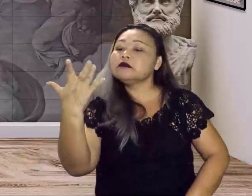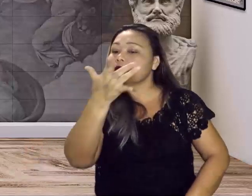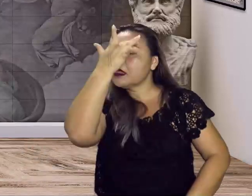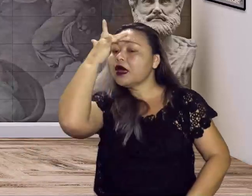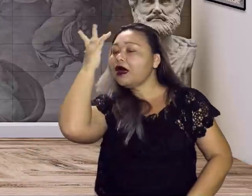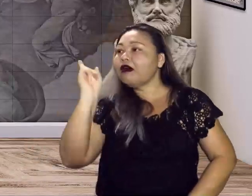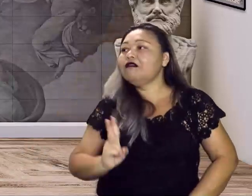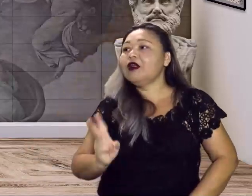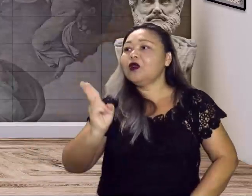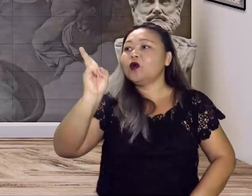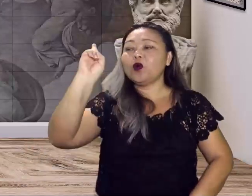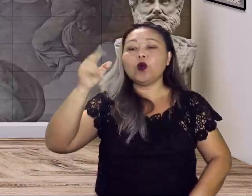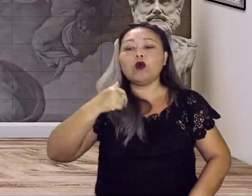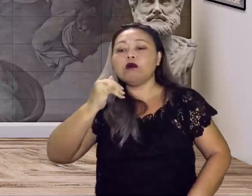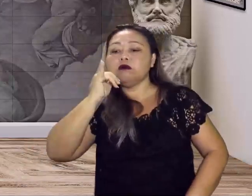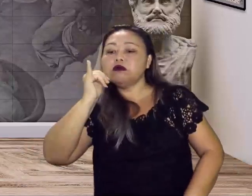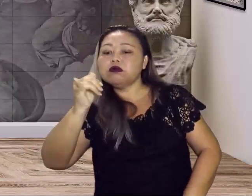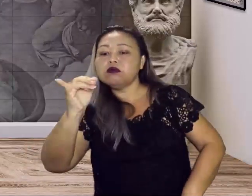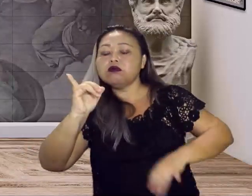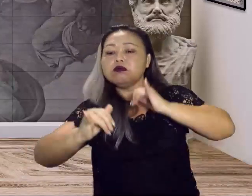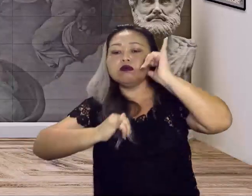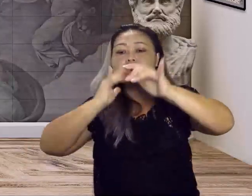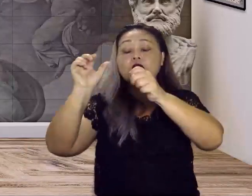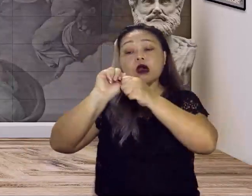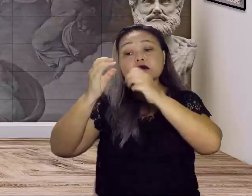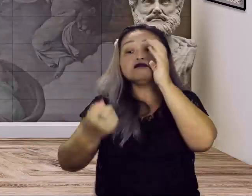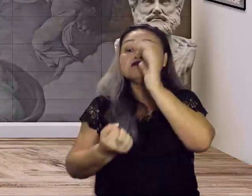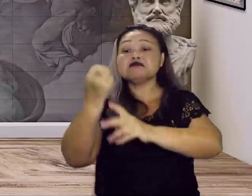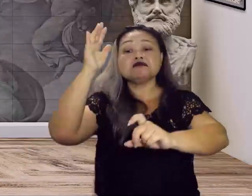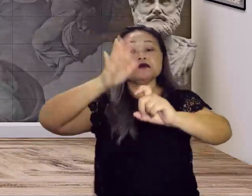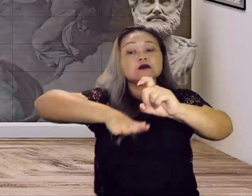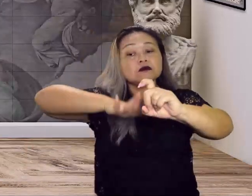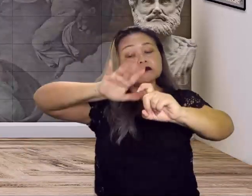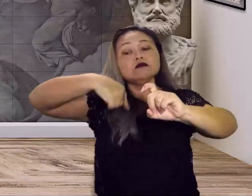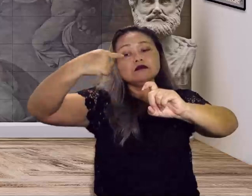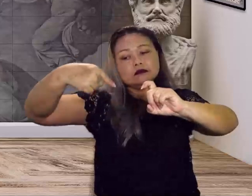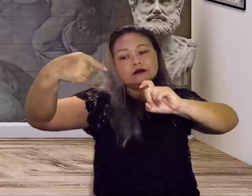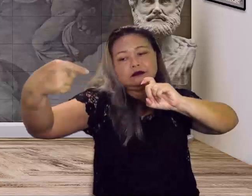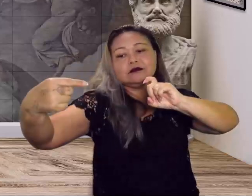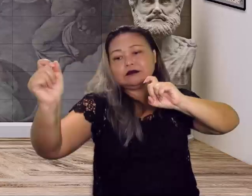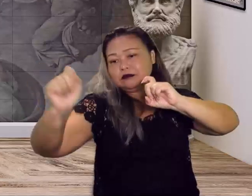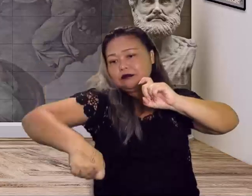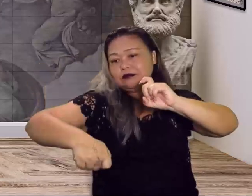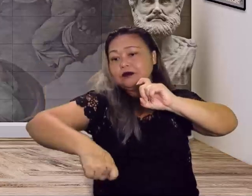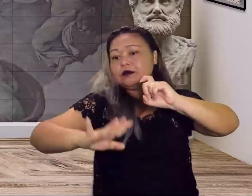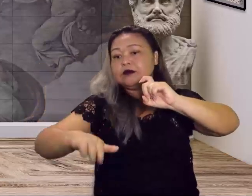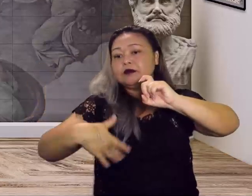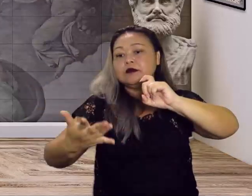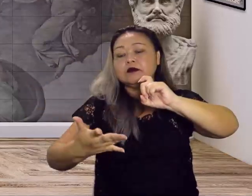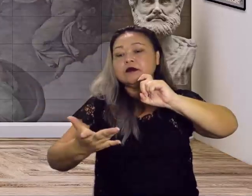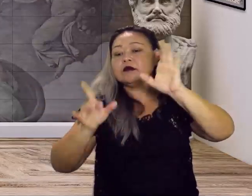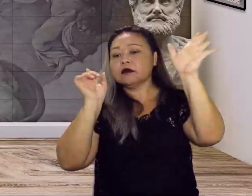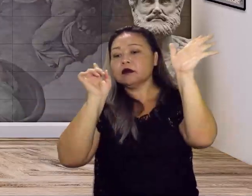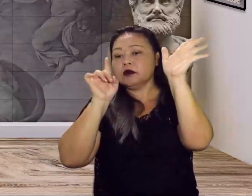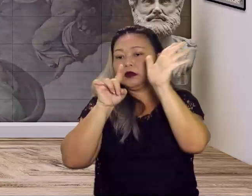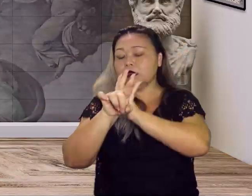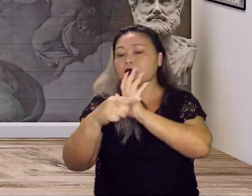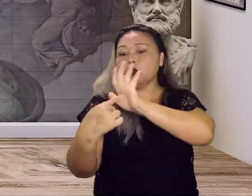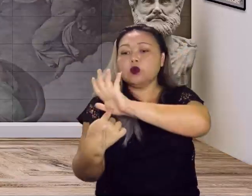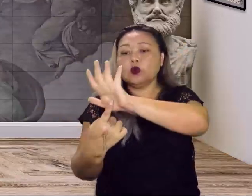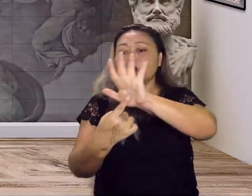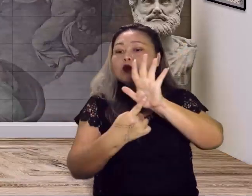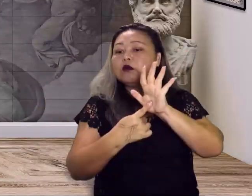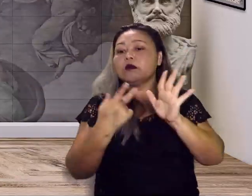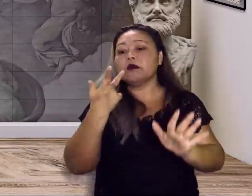pessoas valorizarem, ela divulgar, cria-se uma mitologia. Poderá se criar. Aquela questão que você apresentou para